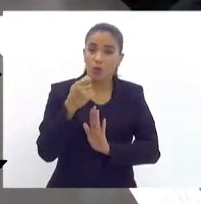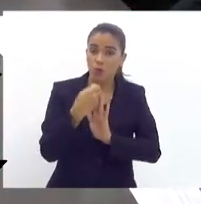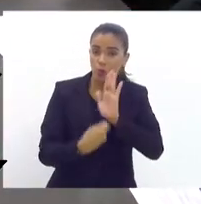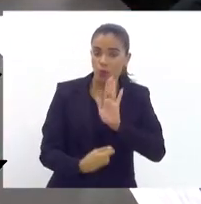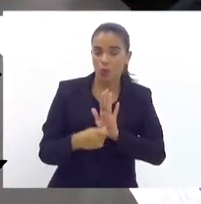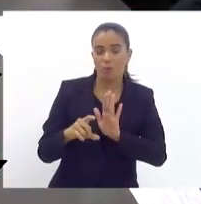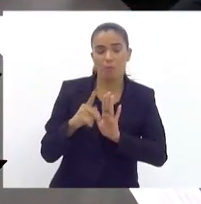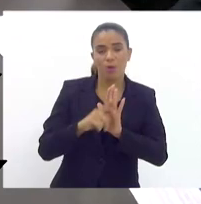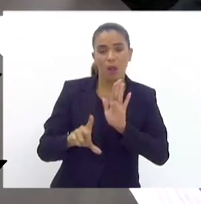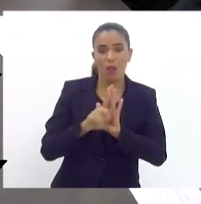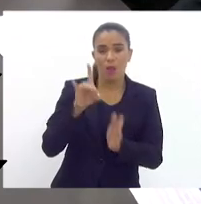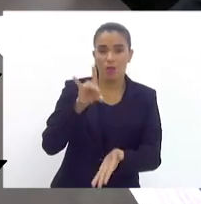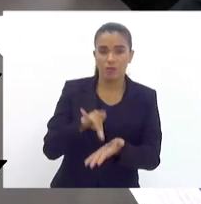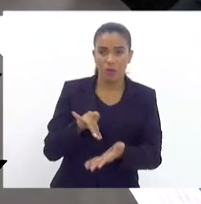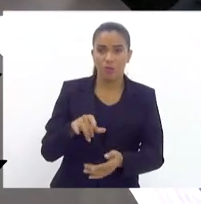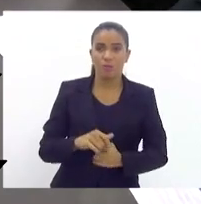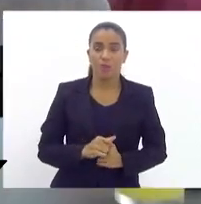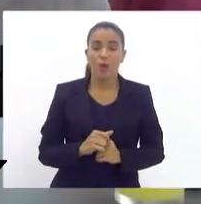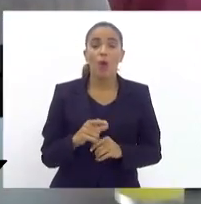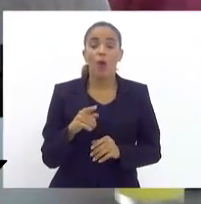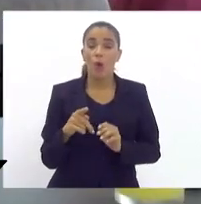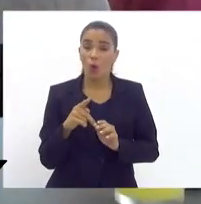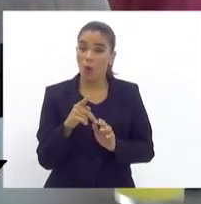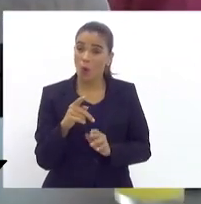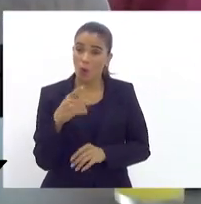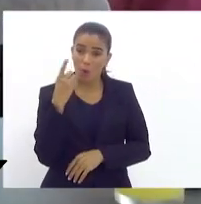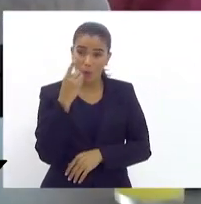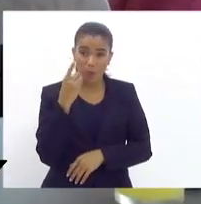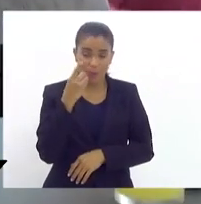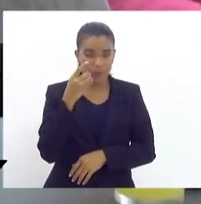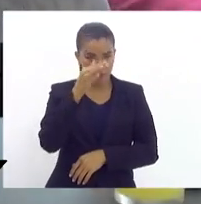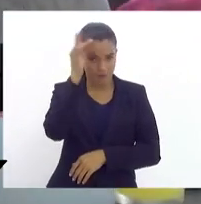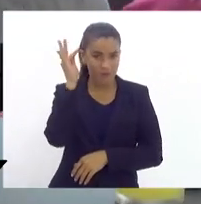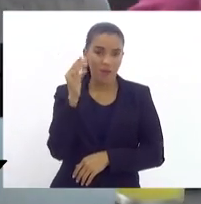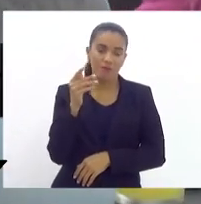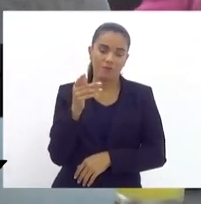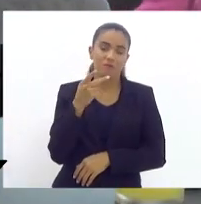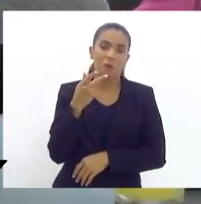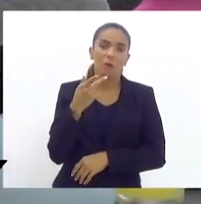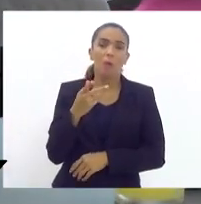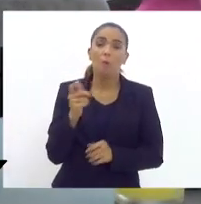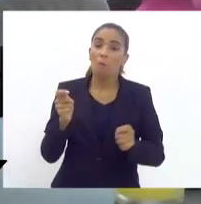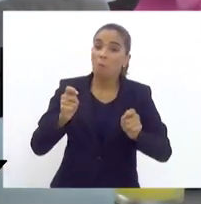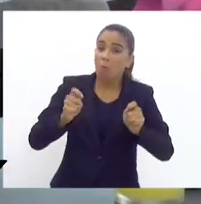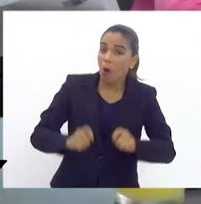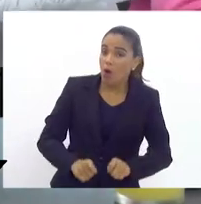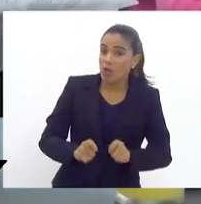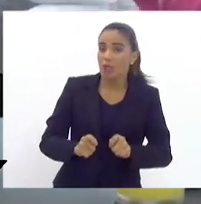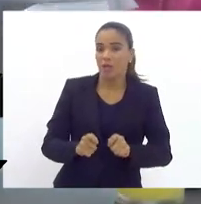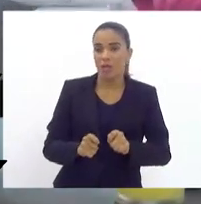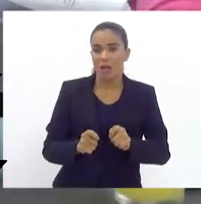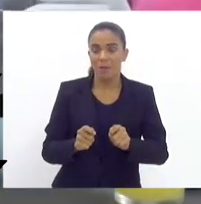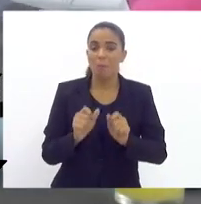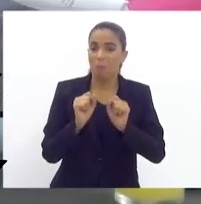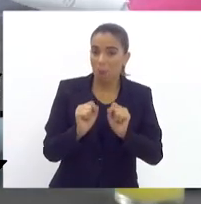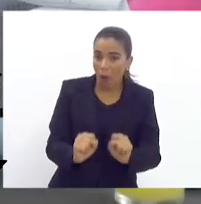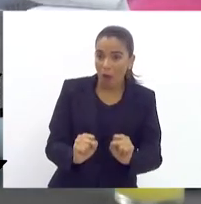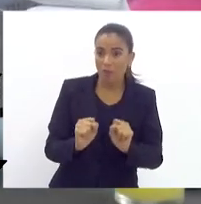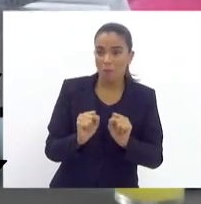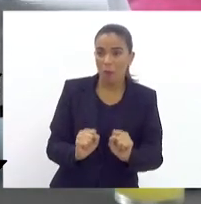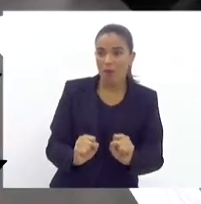fica instituída. O deputado próprio, o deputado Fred Pacheco, tinha botado assim, poderá ser instalado.